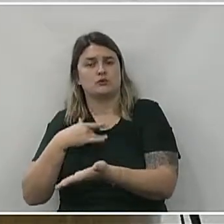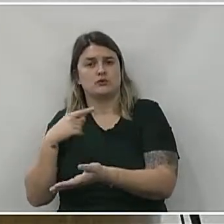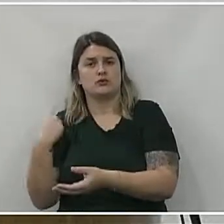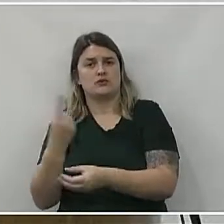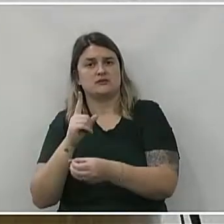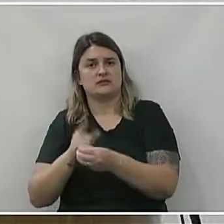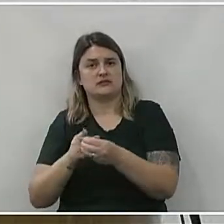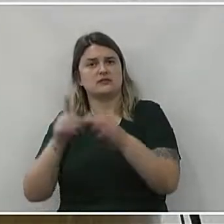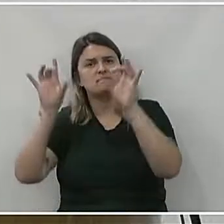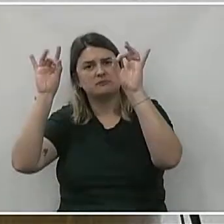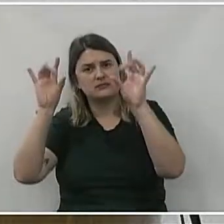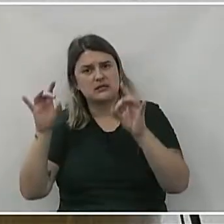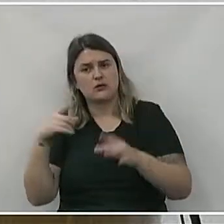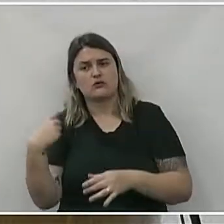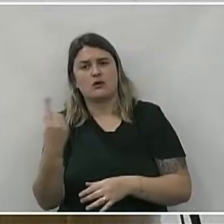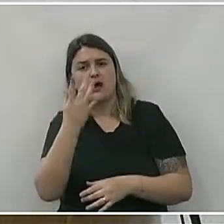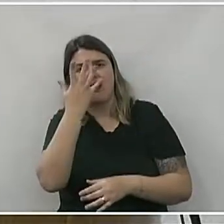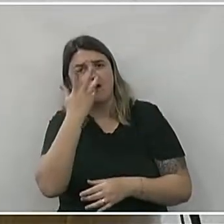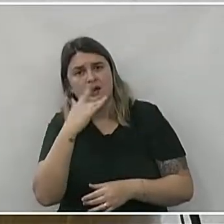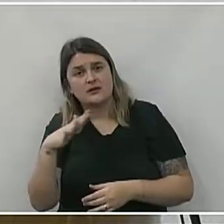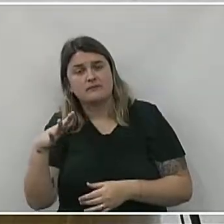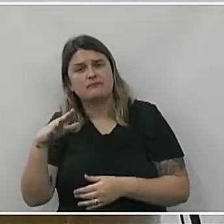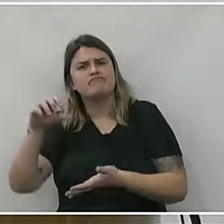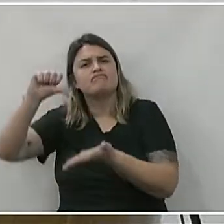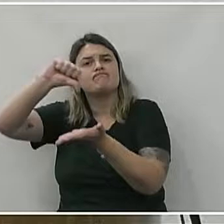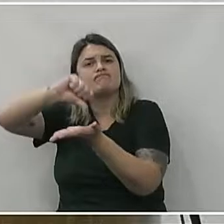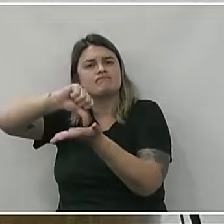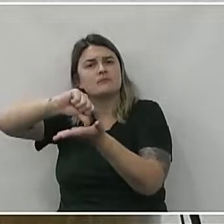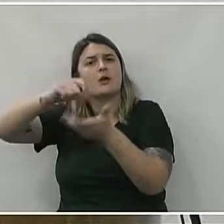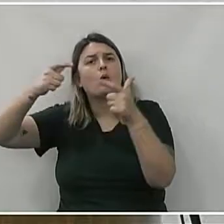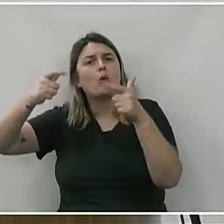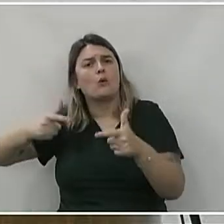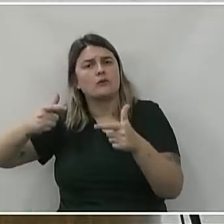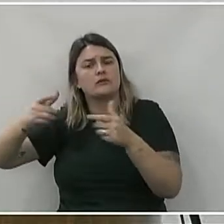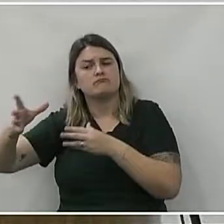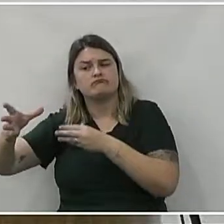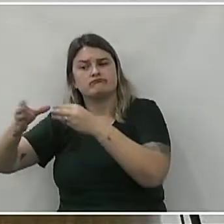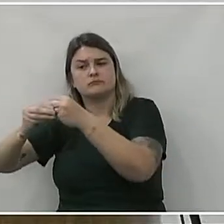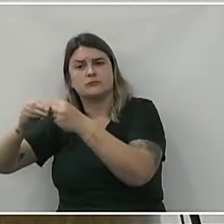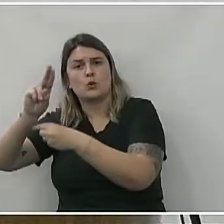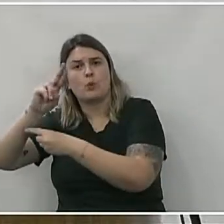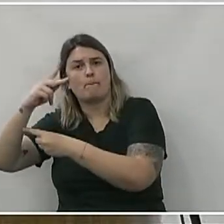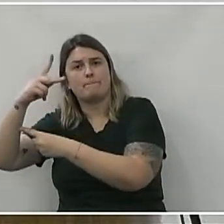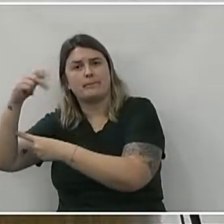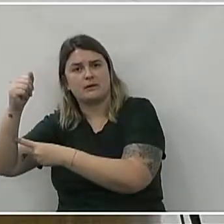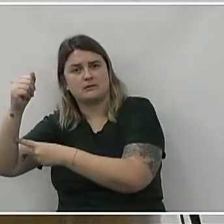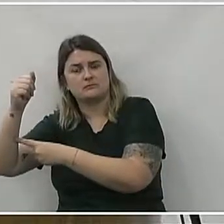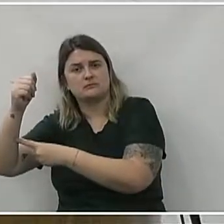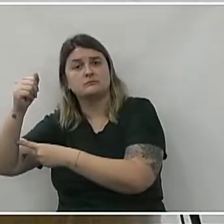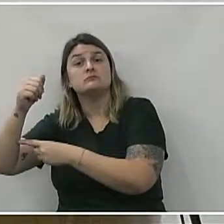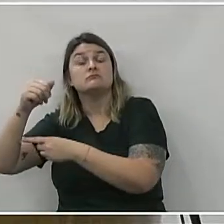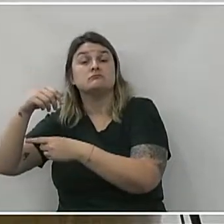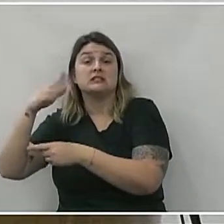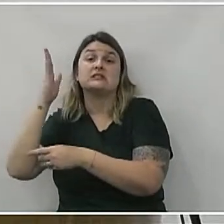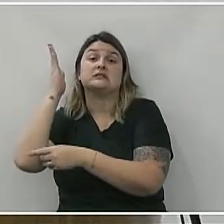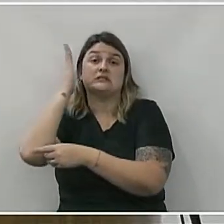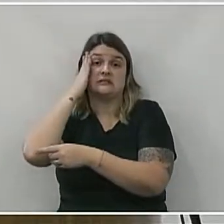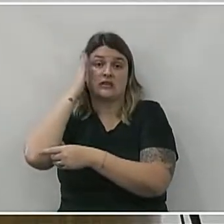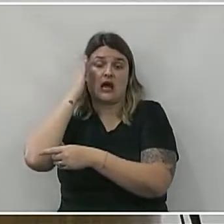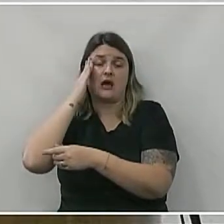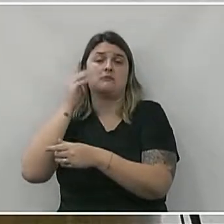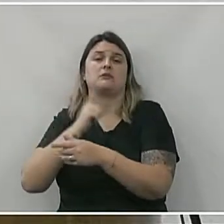em especial as nossas crianças. A sede do PAI será construída em anexo ao UPA de nossa cidade. Ainda sabemos de toda a